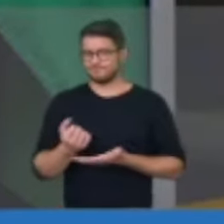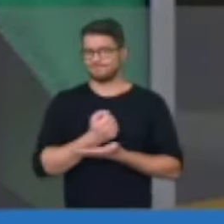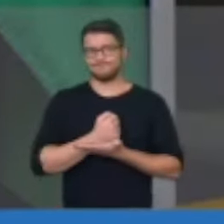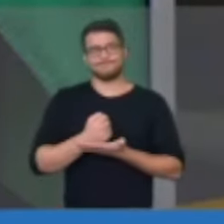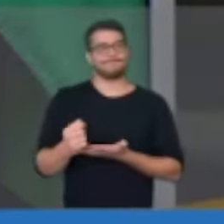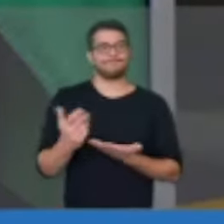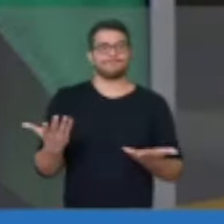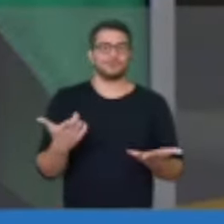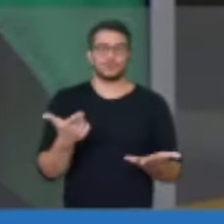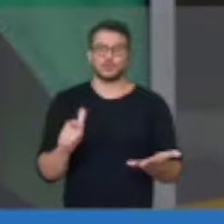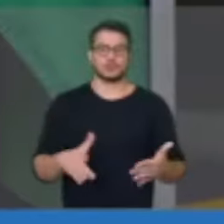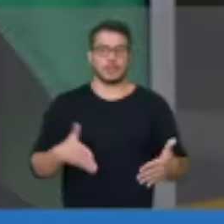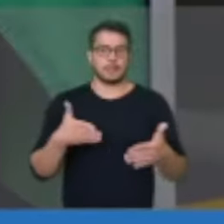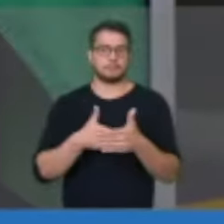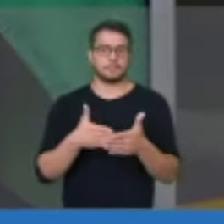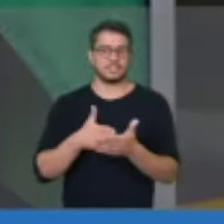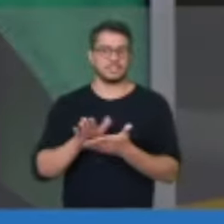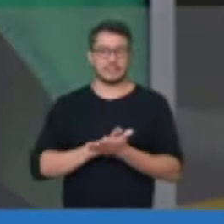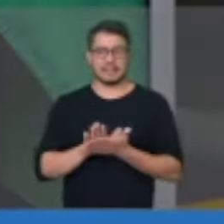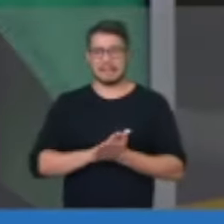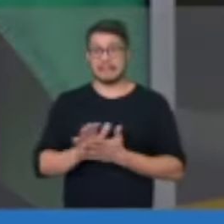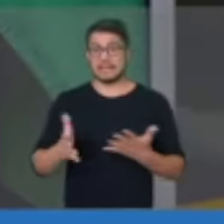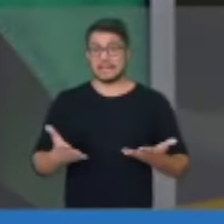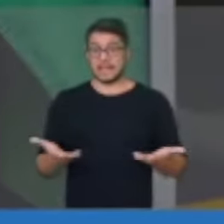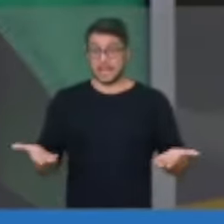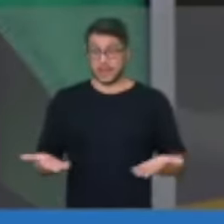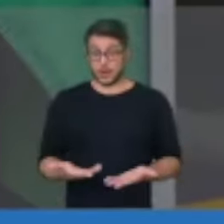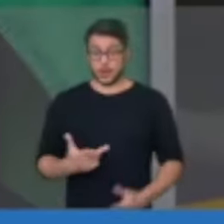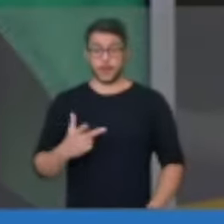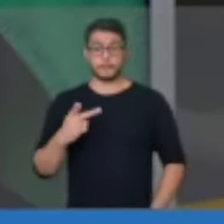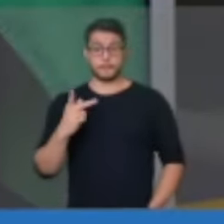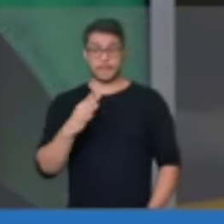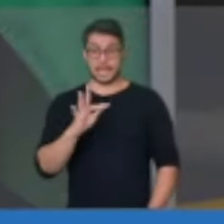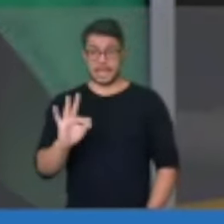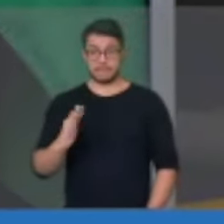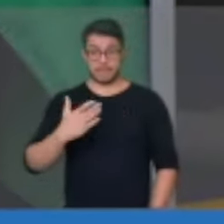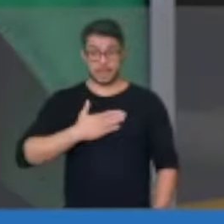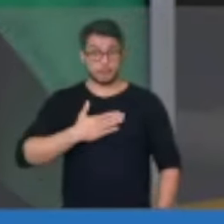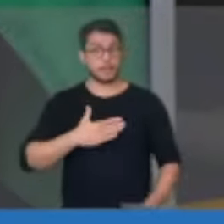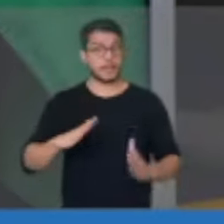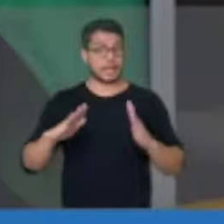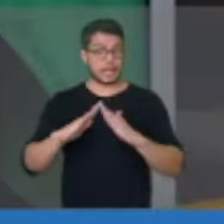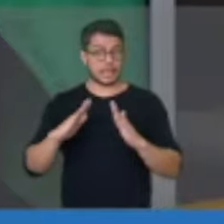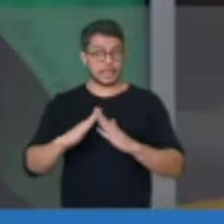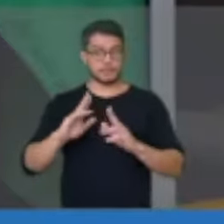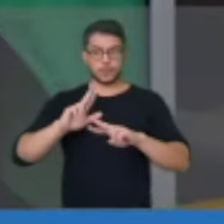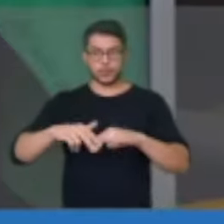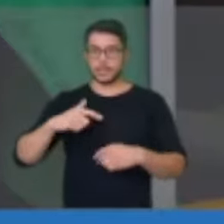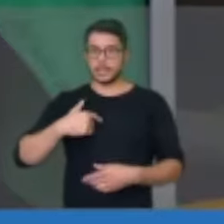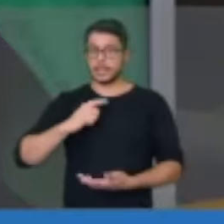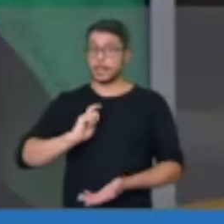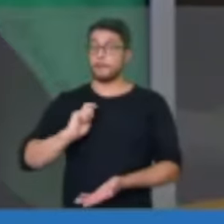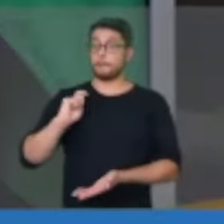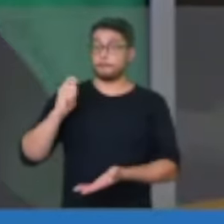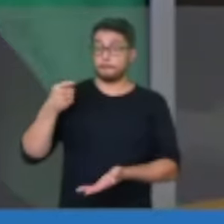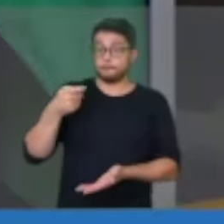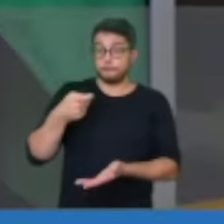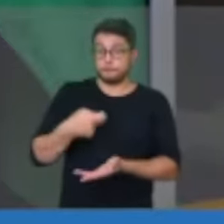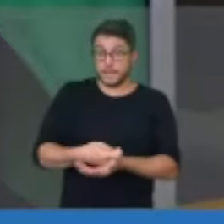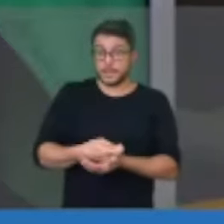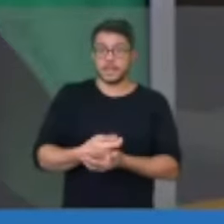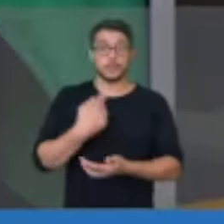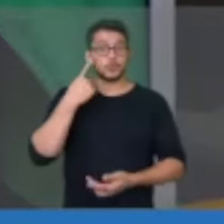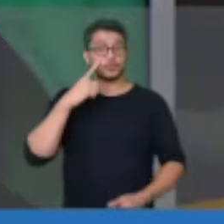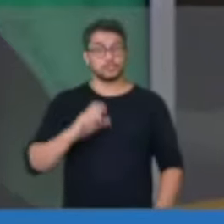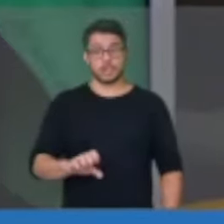todos. Agora, Polícia Federal na minha casa, porque eu financiei o 8 de janeiro antes de ser deputado, com